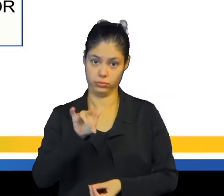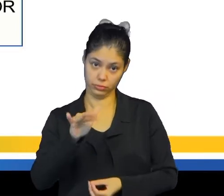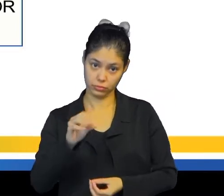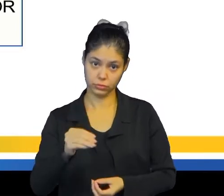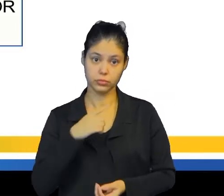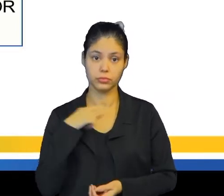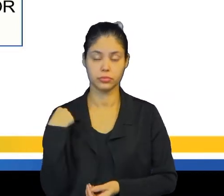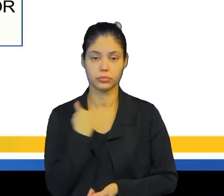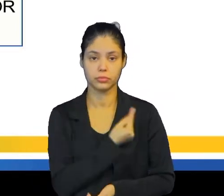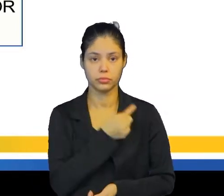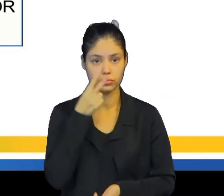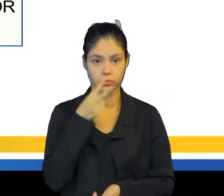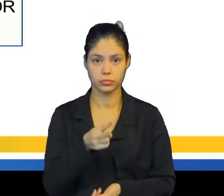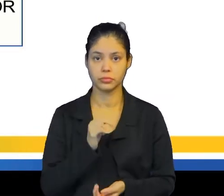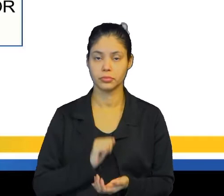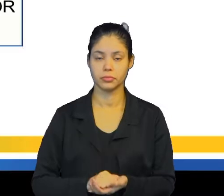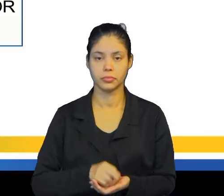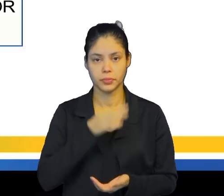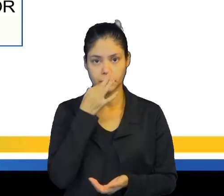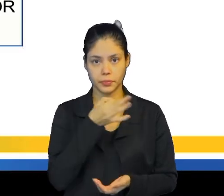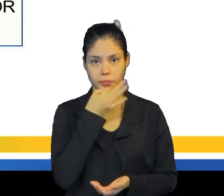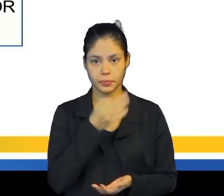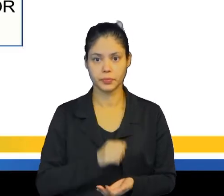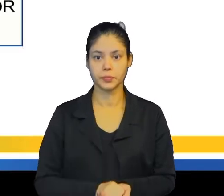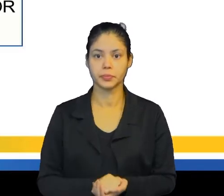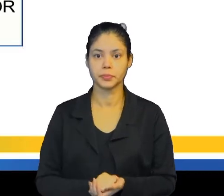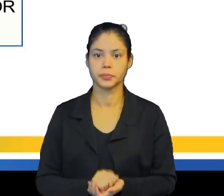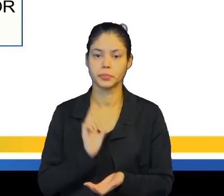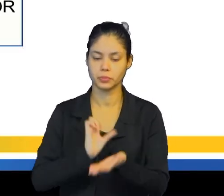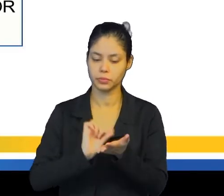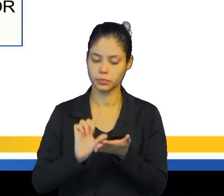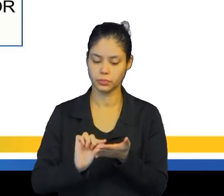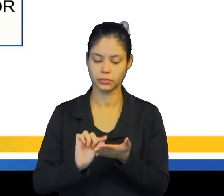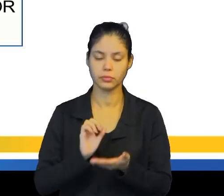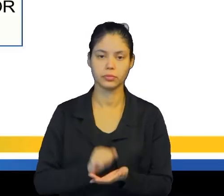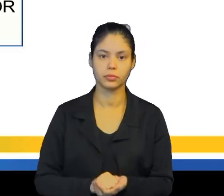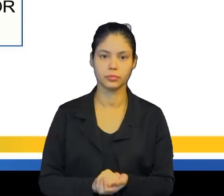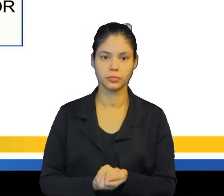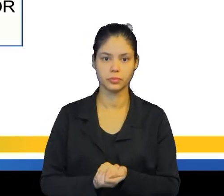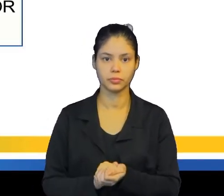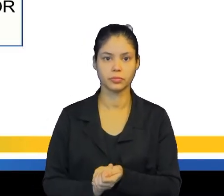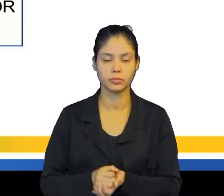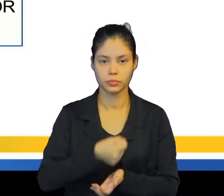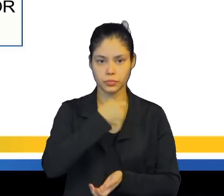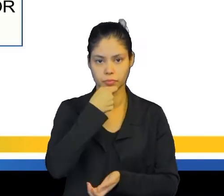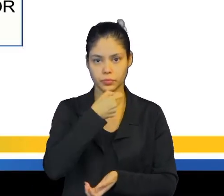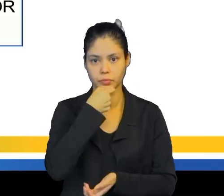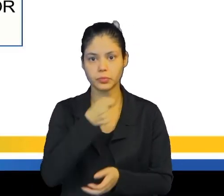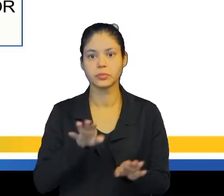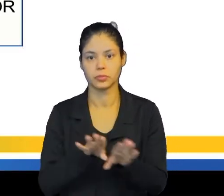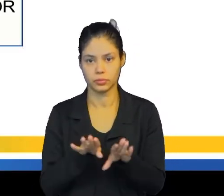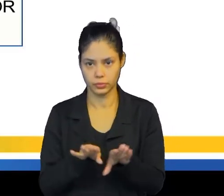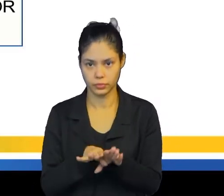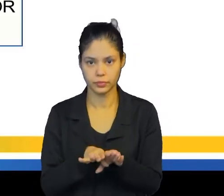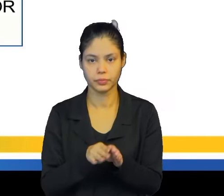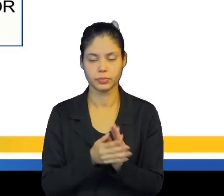né? Então nós observamos aí, pessoal, que é um artigo, né, com a sua opinião bem